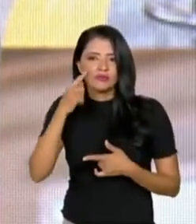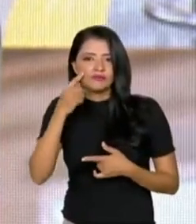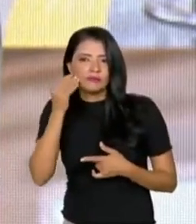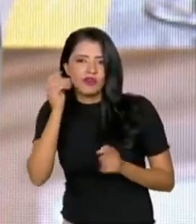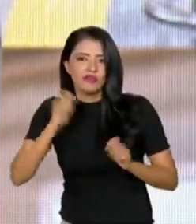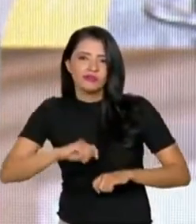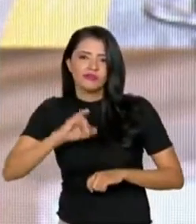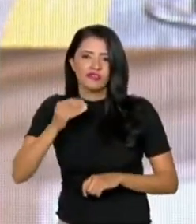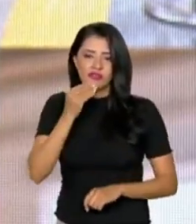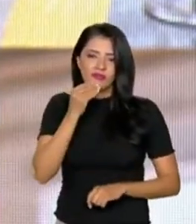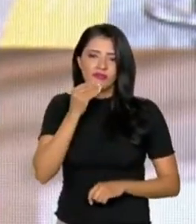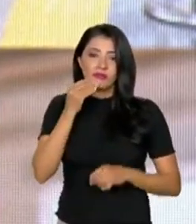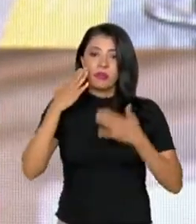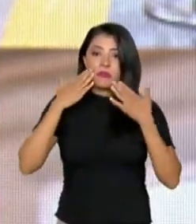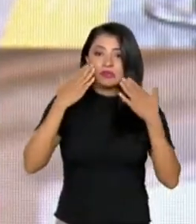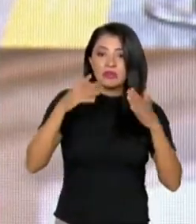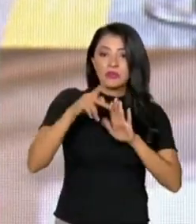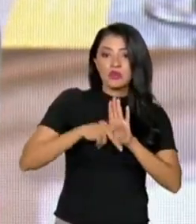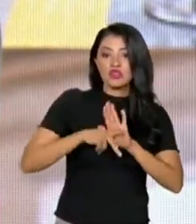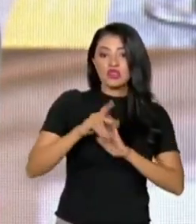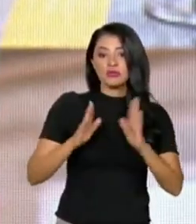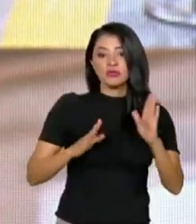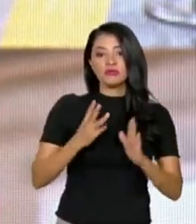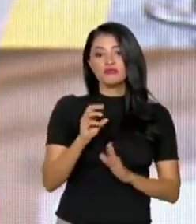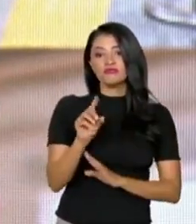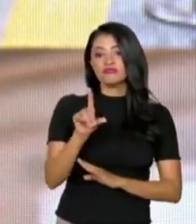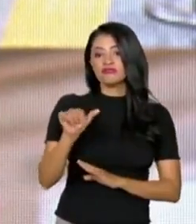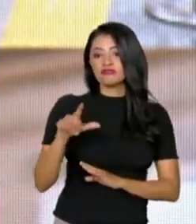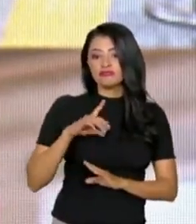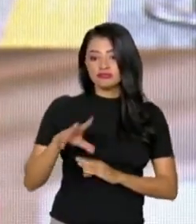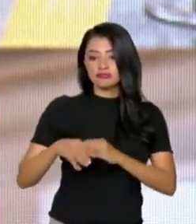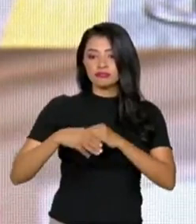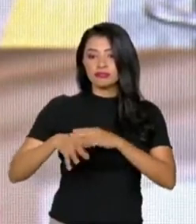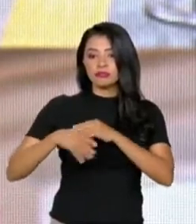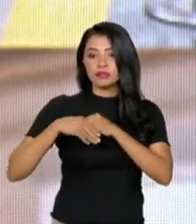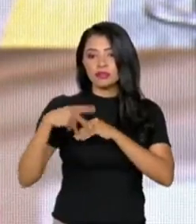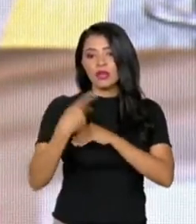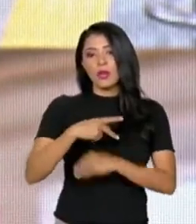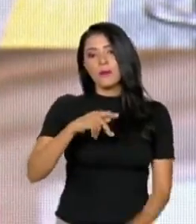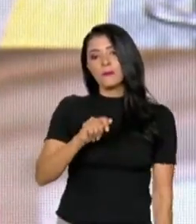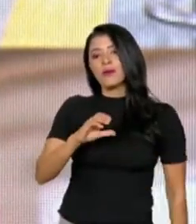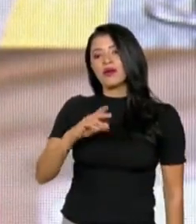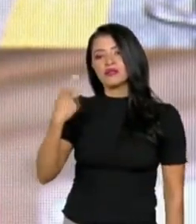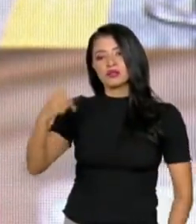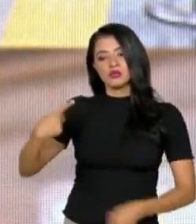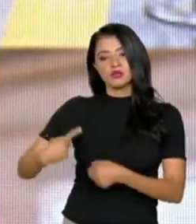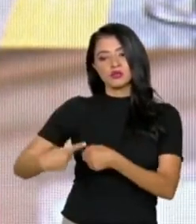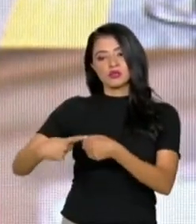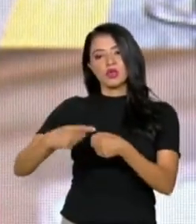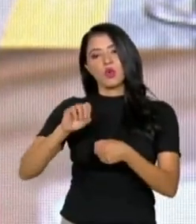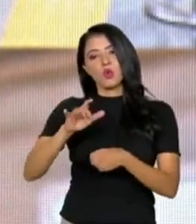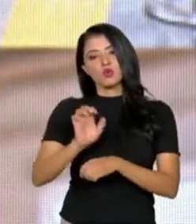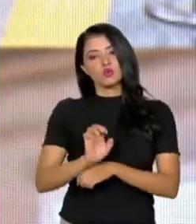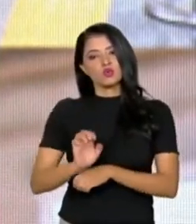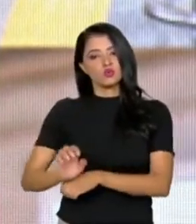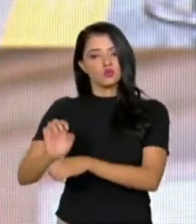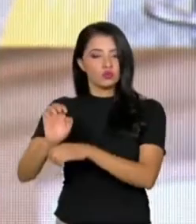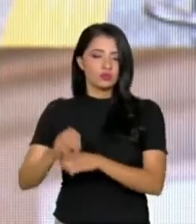para que eles possam apresentar seus projetos em 30 dias e complementar o PAC nas suas cidades ou nos seus